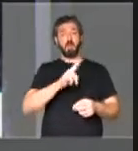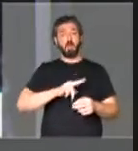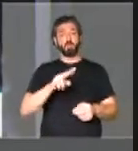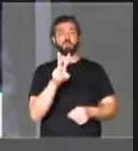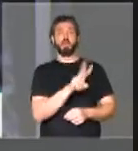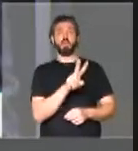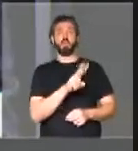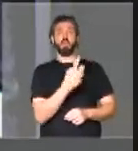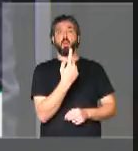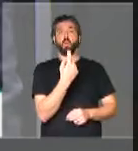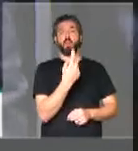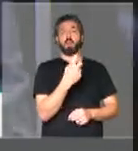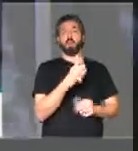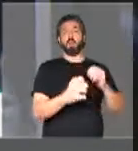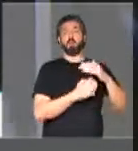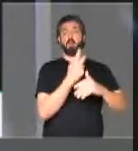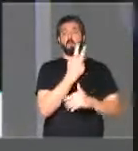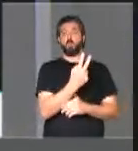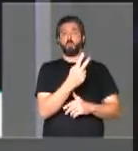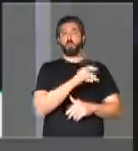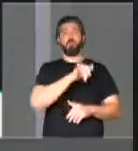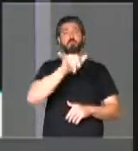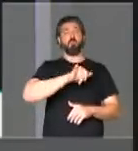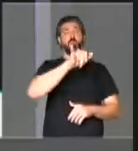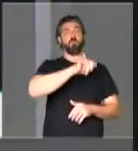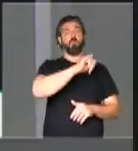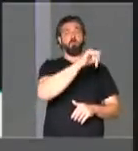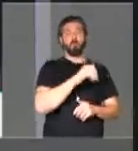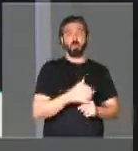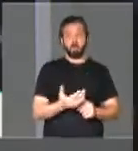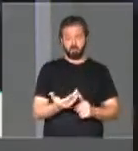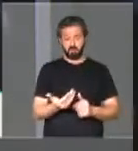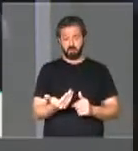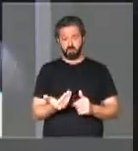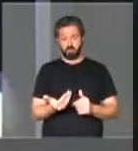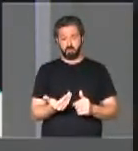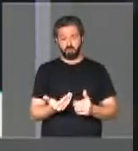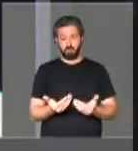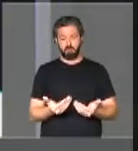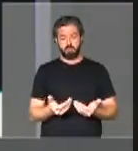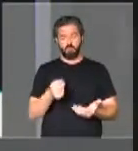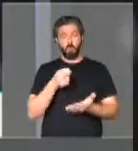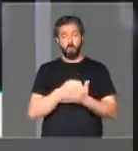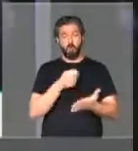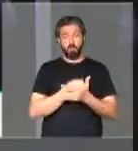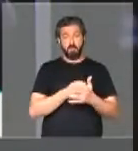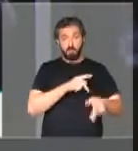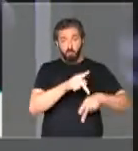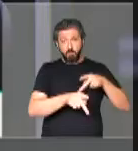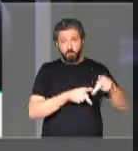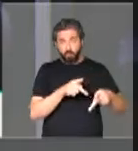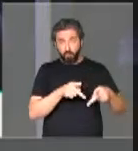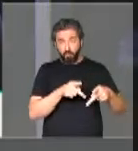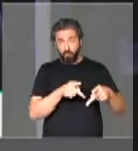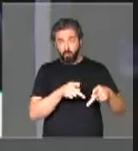usar as duas únicas empresas que voam no Brasil. Impõe ao brasileiro